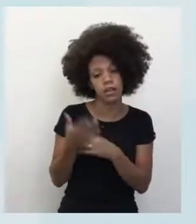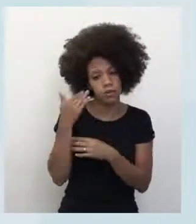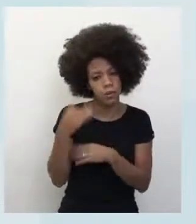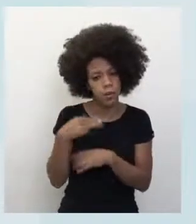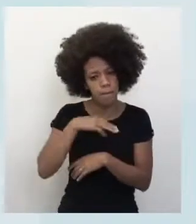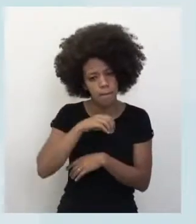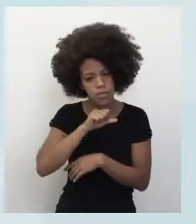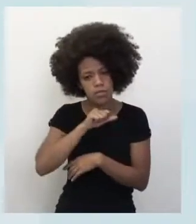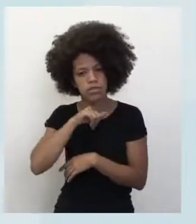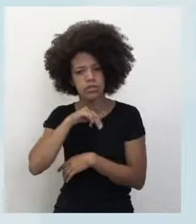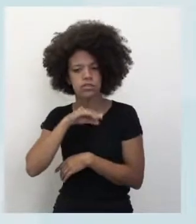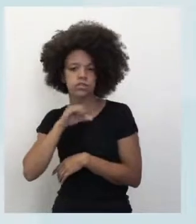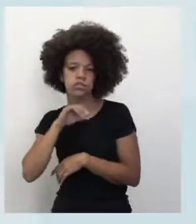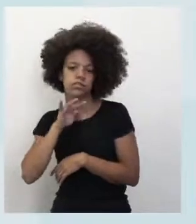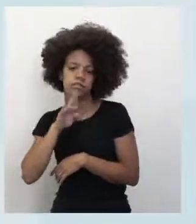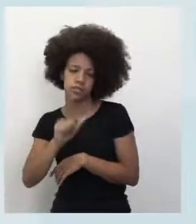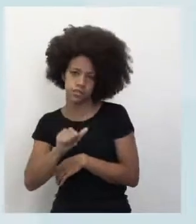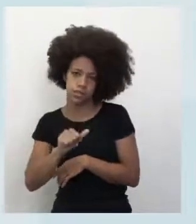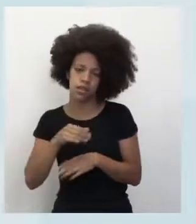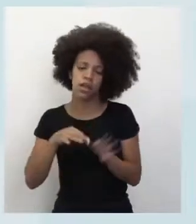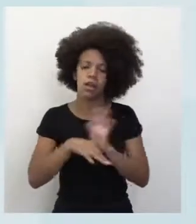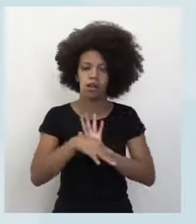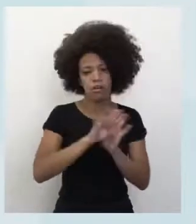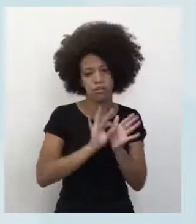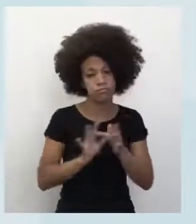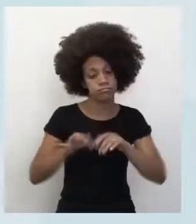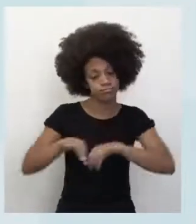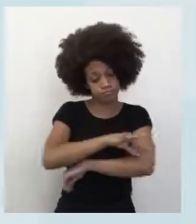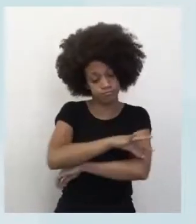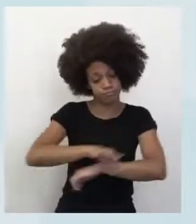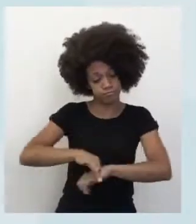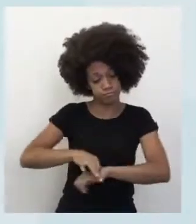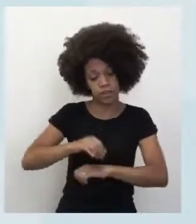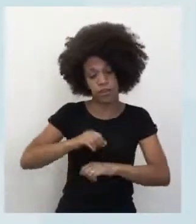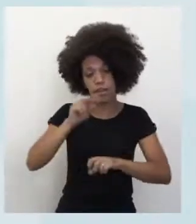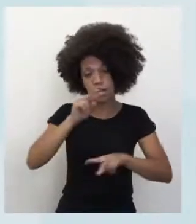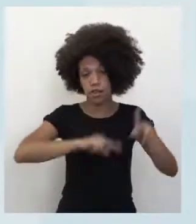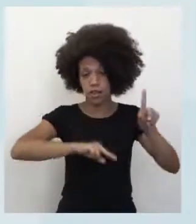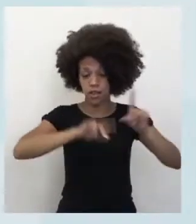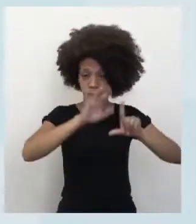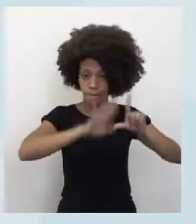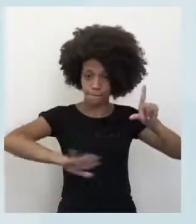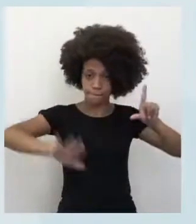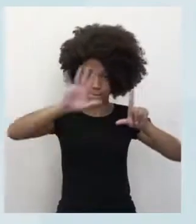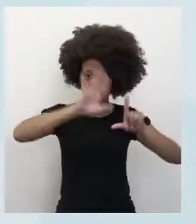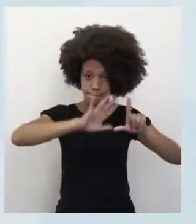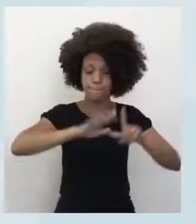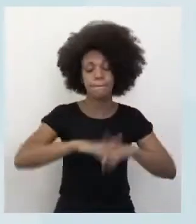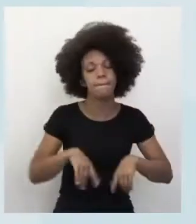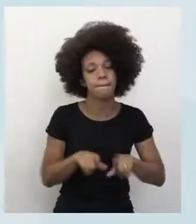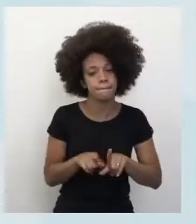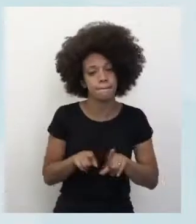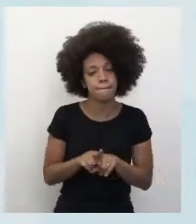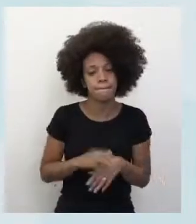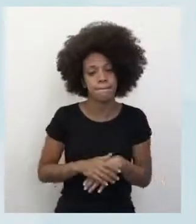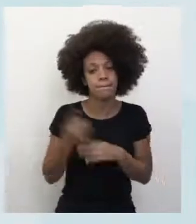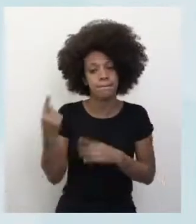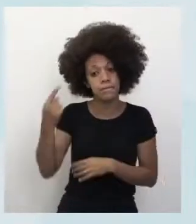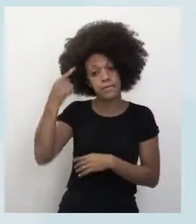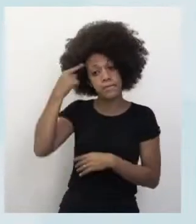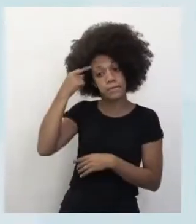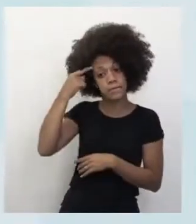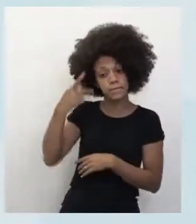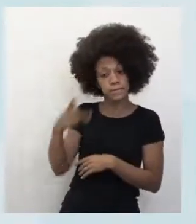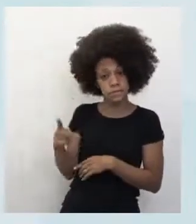nome. É um mosaicista brasileiro, também arquiteto e paisagista. Às vezes ele é mais conhecido como um paisagista até, né? Foi ideia dele